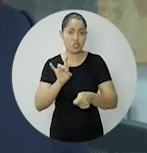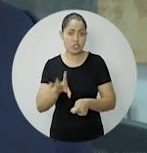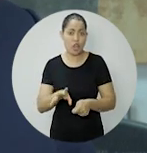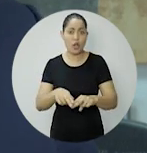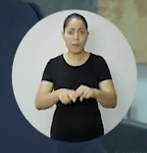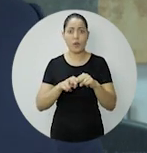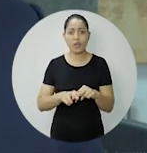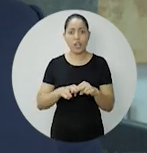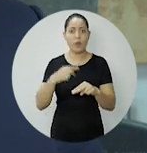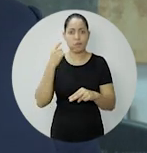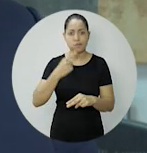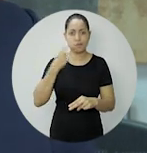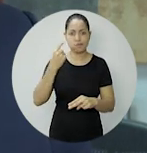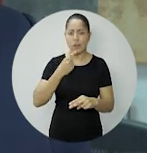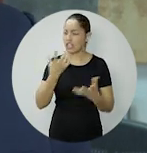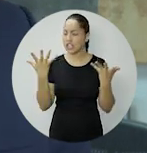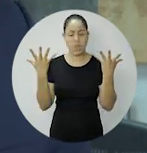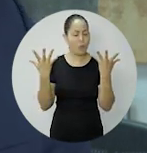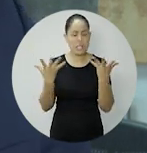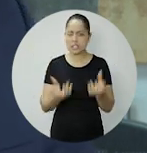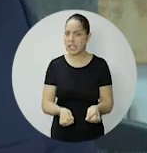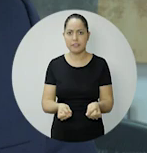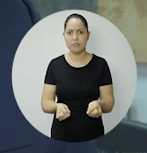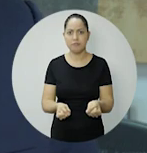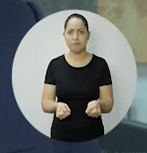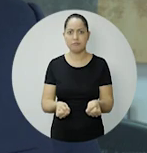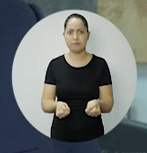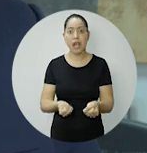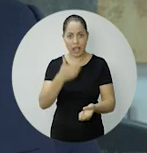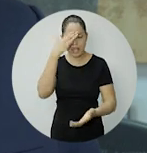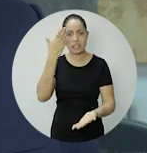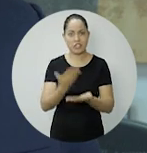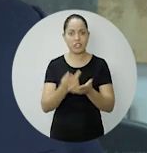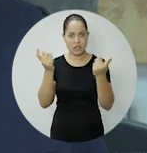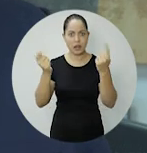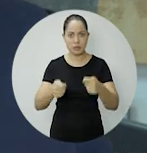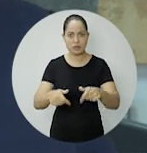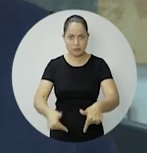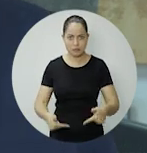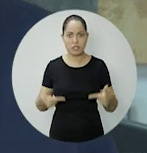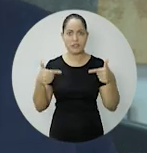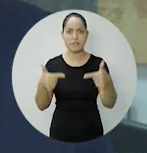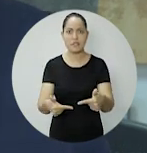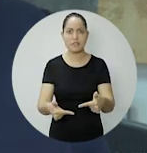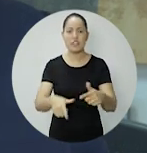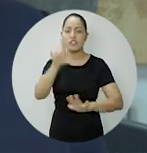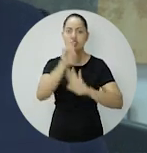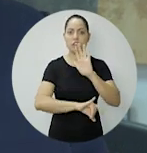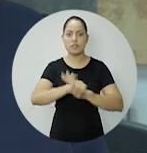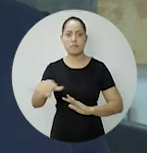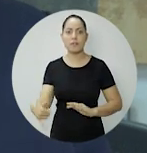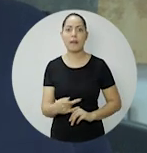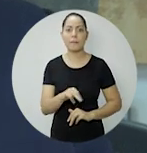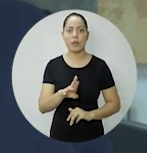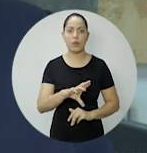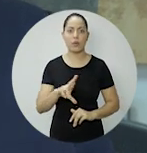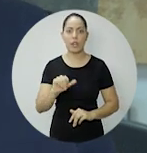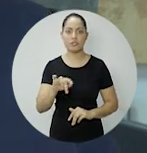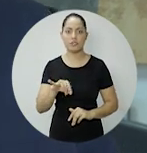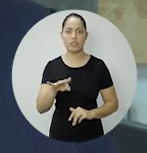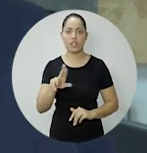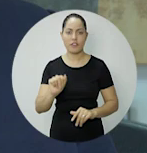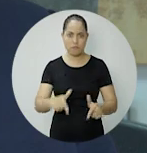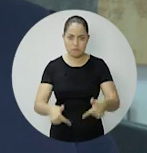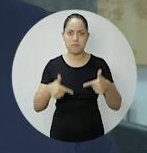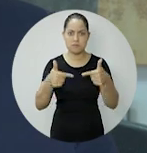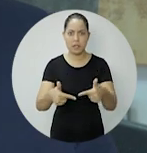porque um advogado abnegado, uma advogada abnegada acreditou nela. Prerrogativa é luta cotidiana